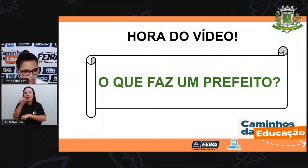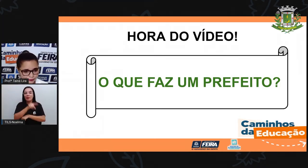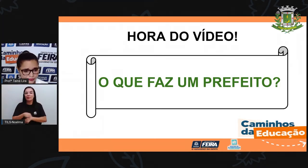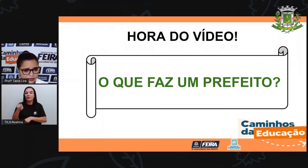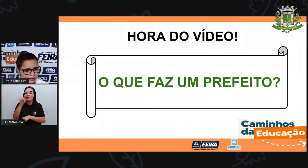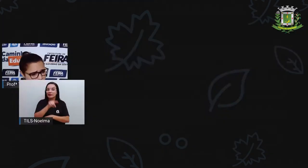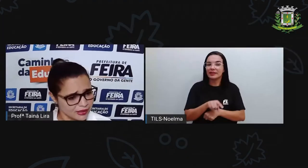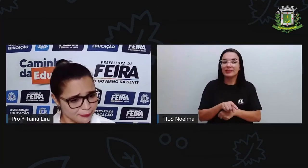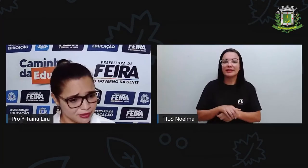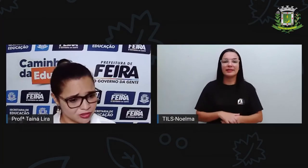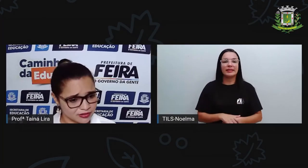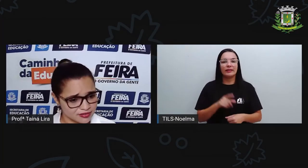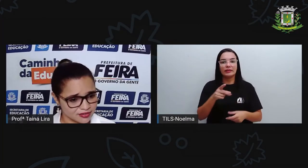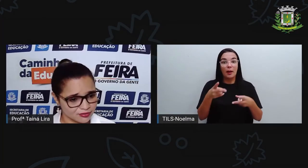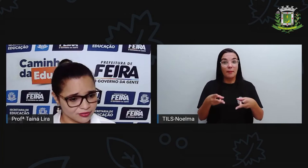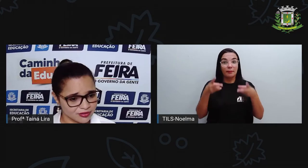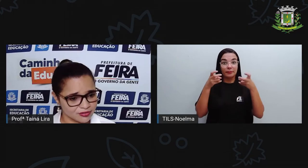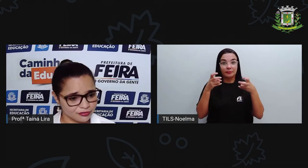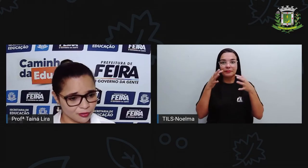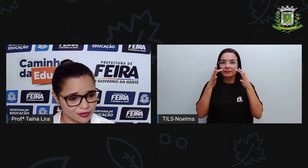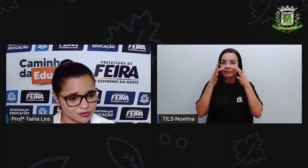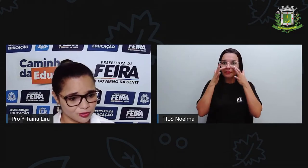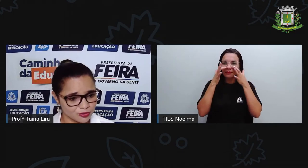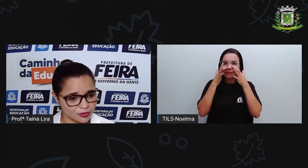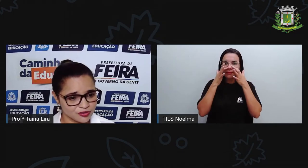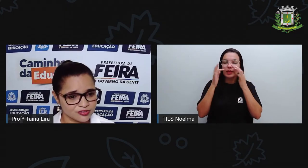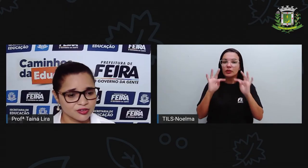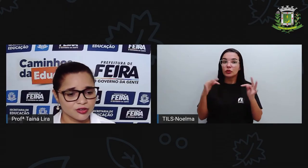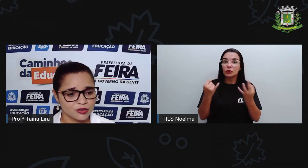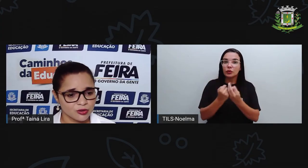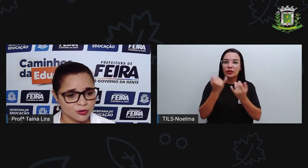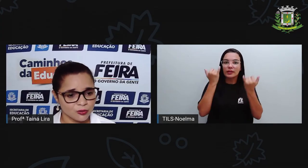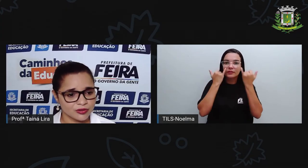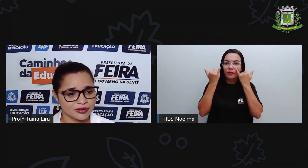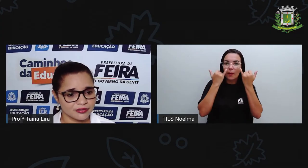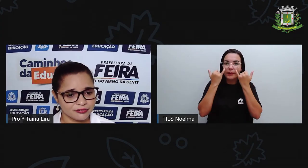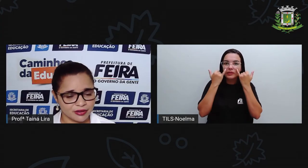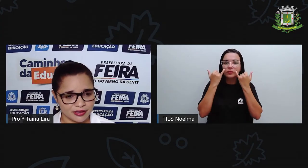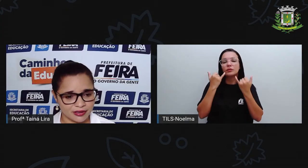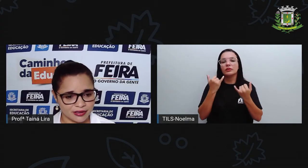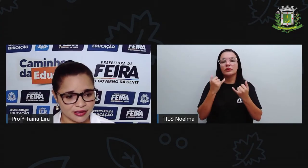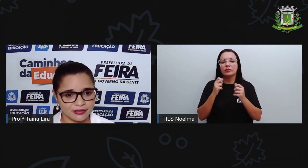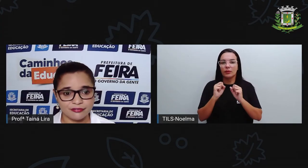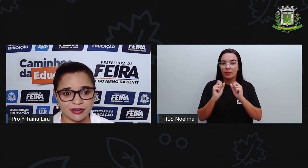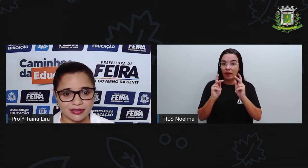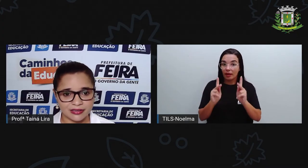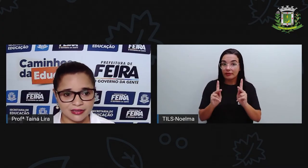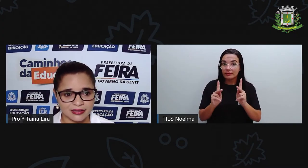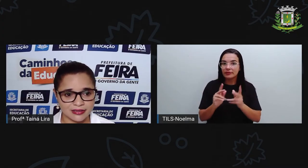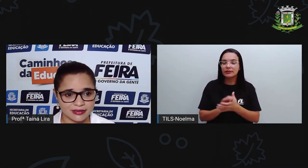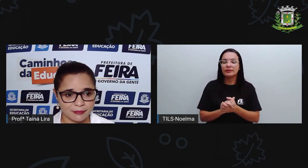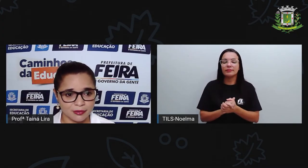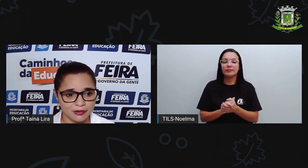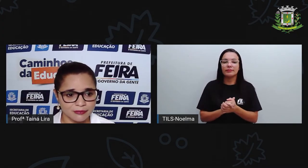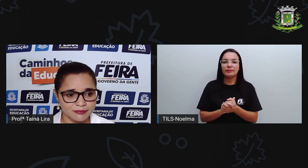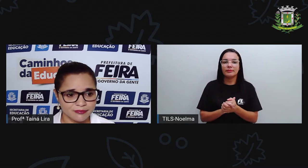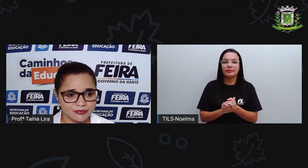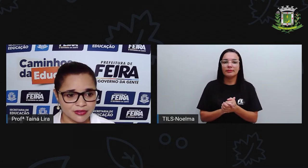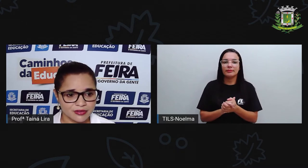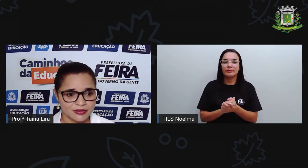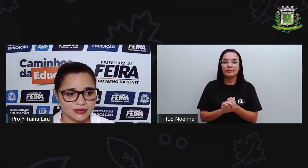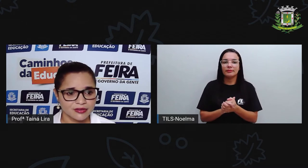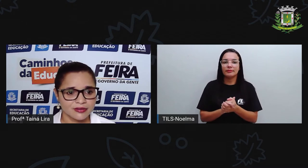vídeo, e aí preste atenção nas informações, o que é que ele fala aqui, tá bom?